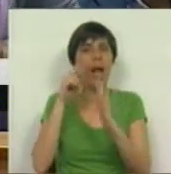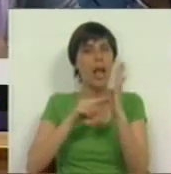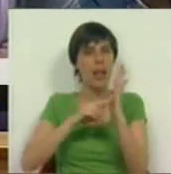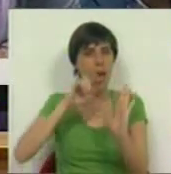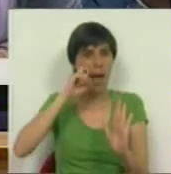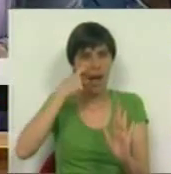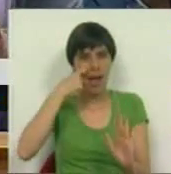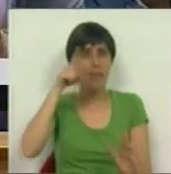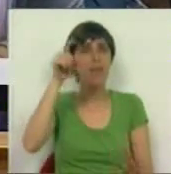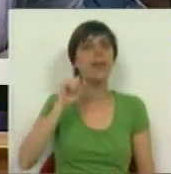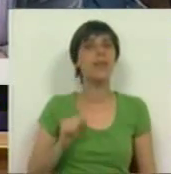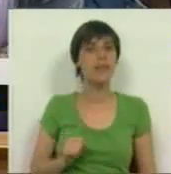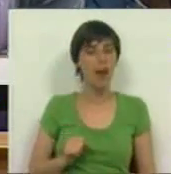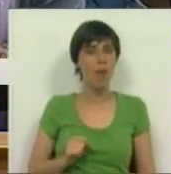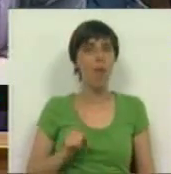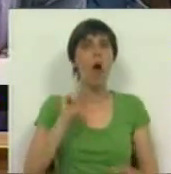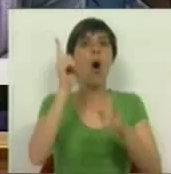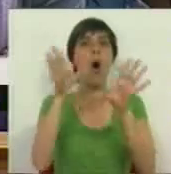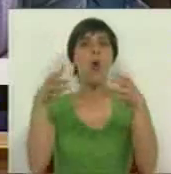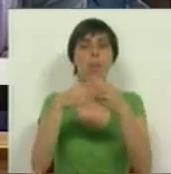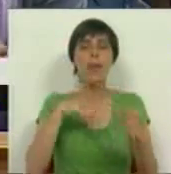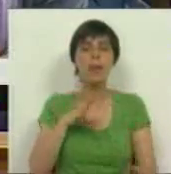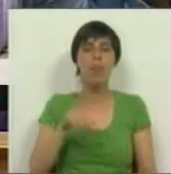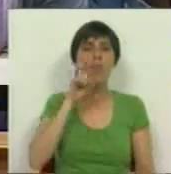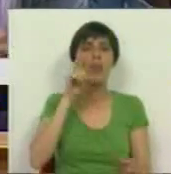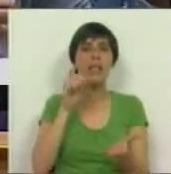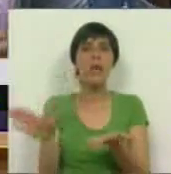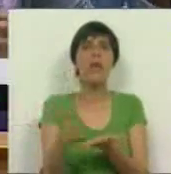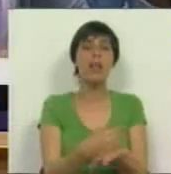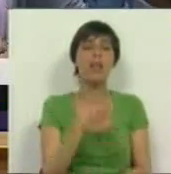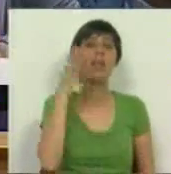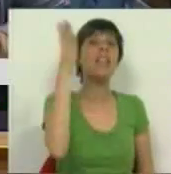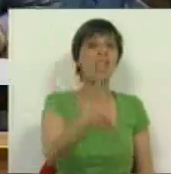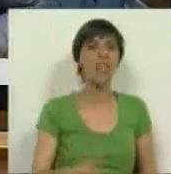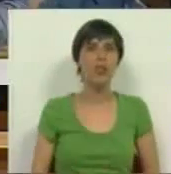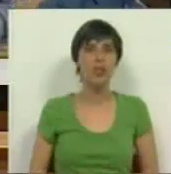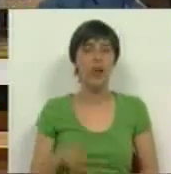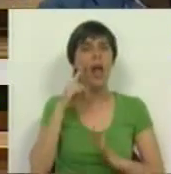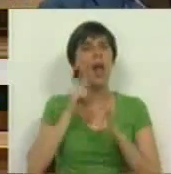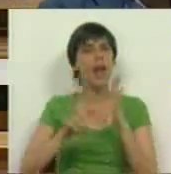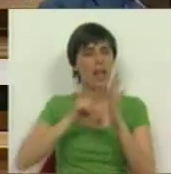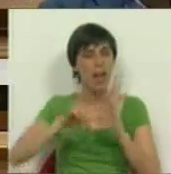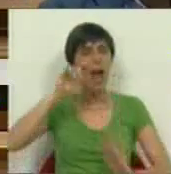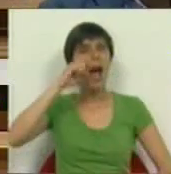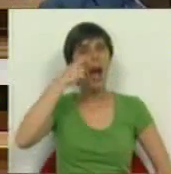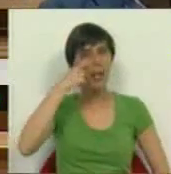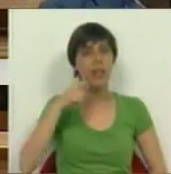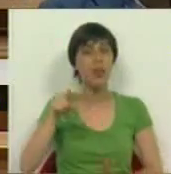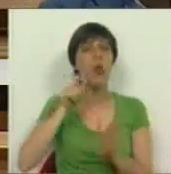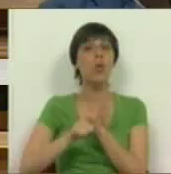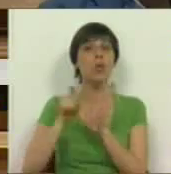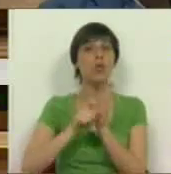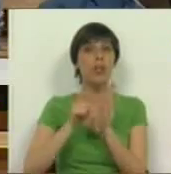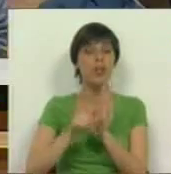com atenção aquilo que a Comissão Nacional de Proteção de Dados lhe diz. Leia com atenção o que